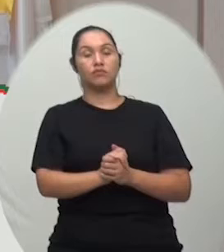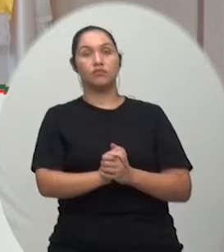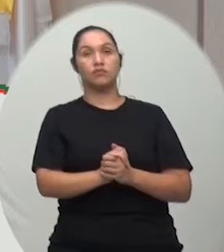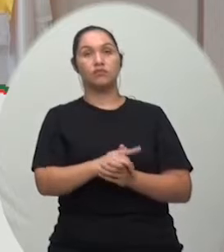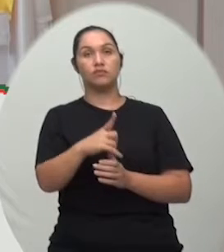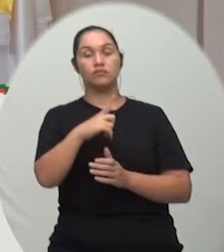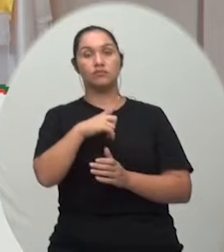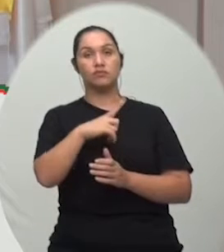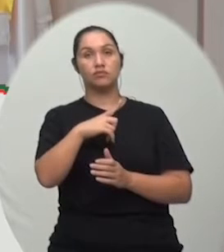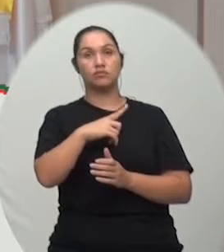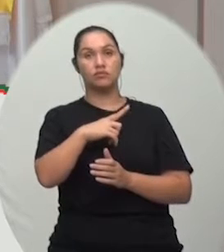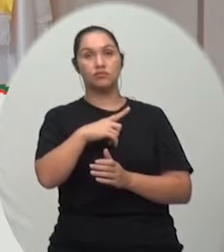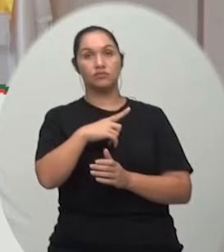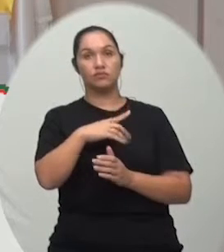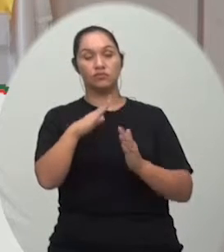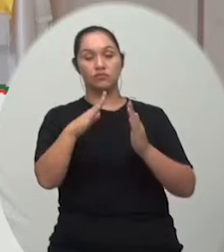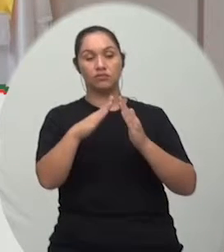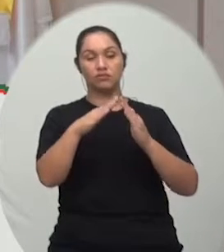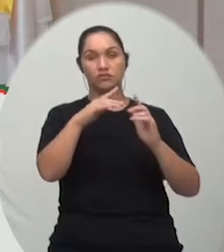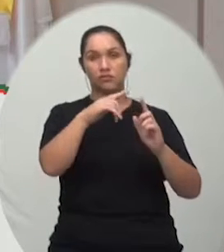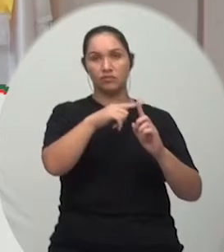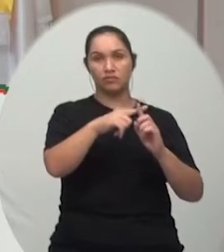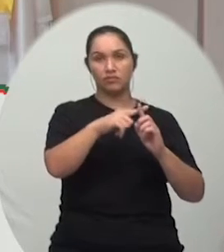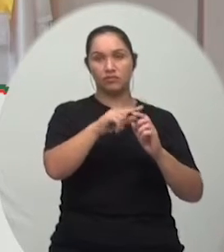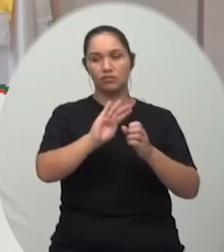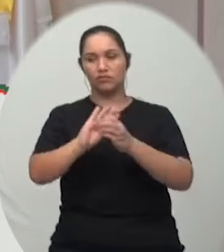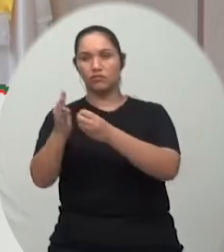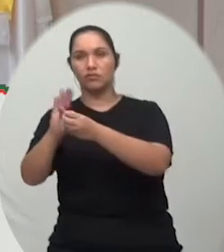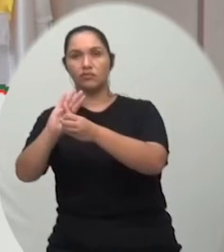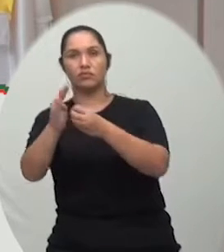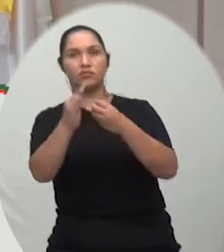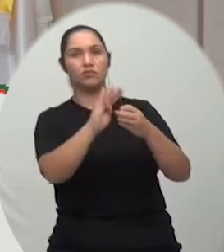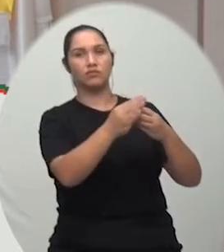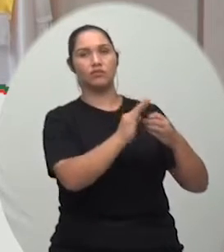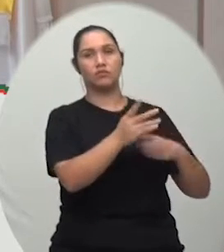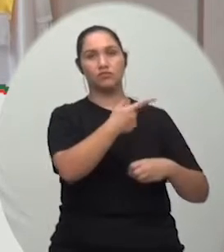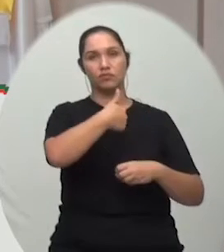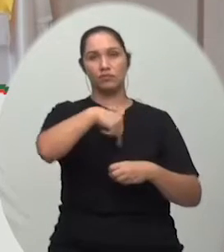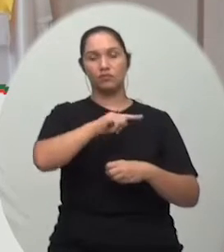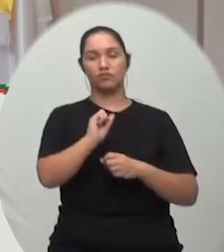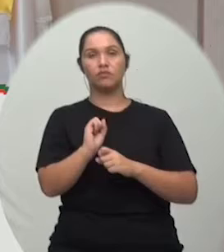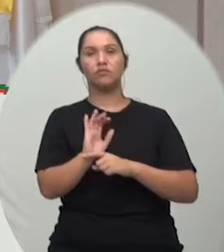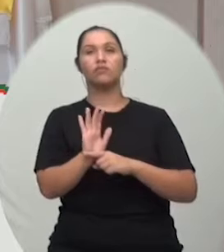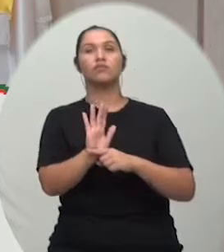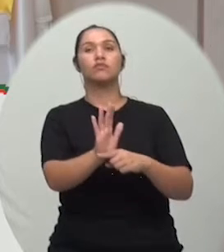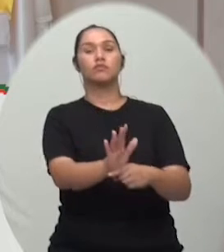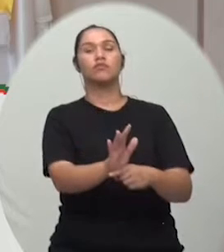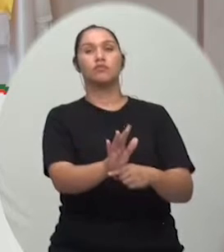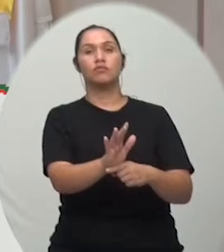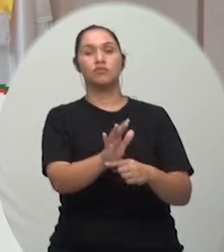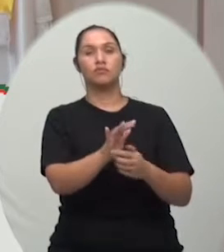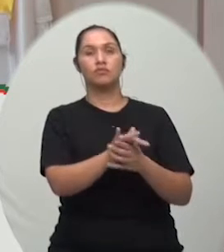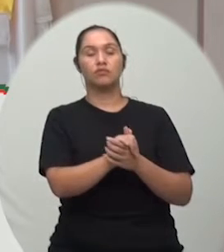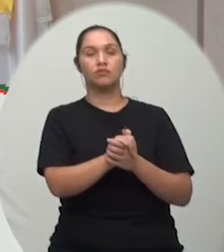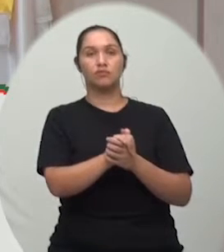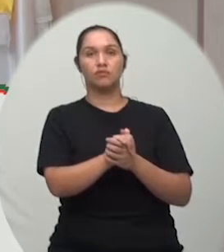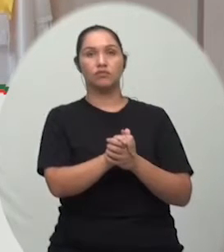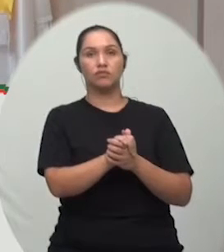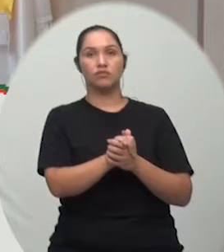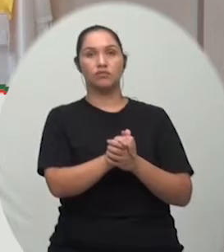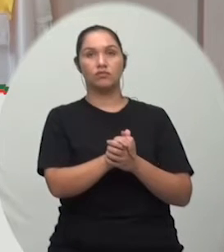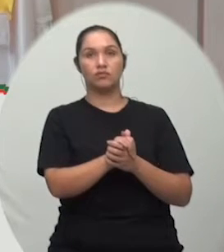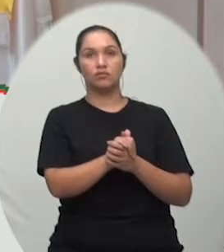uma entidade, igreja, que está em bairros e que a gente atende, supre com uma